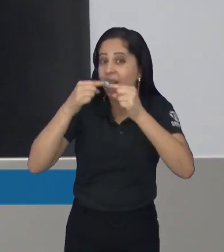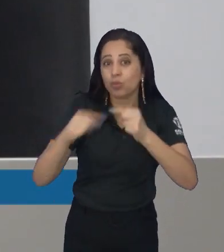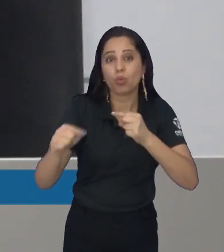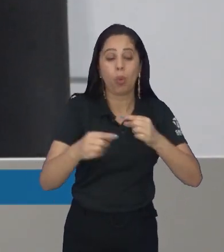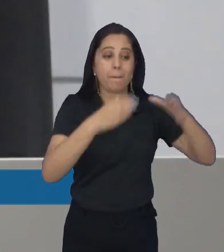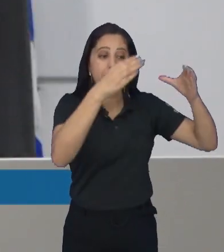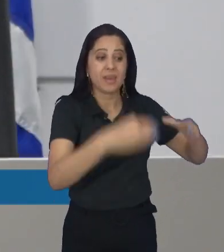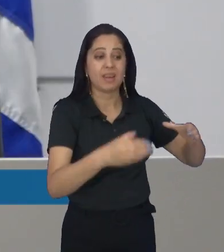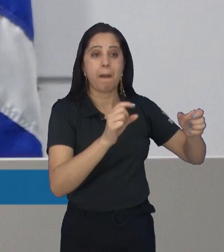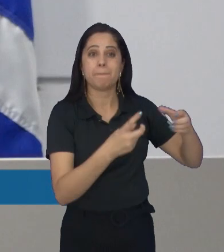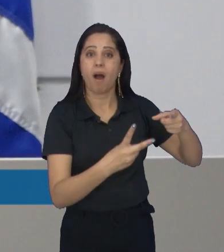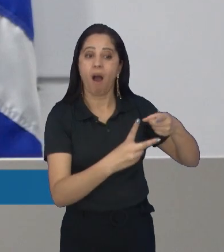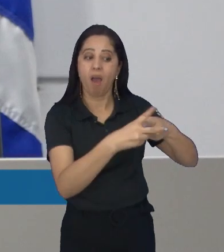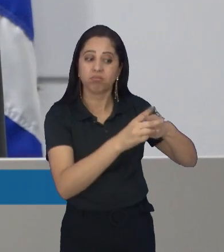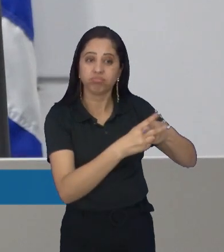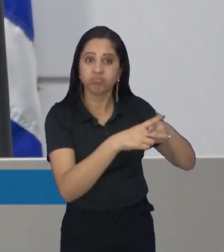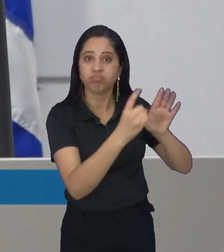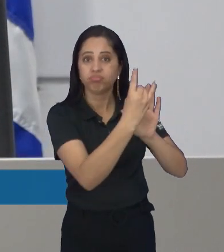do banhado